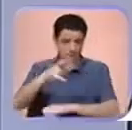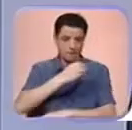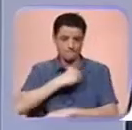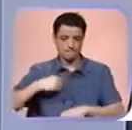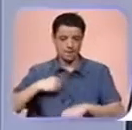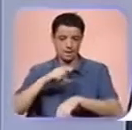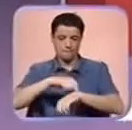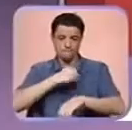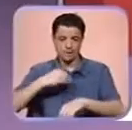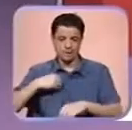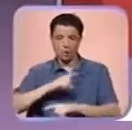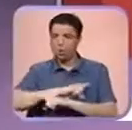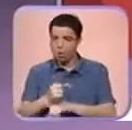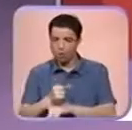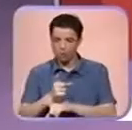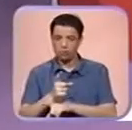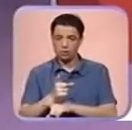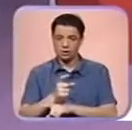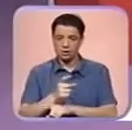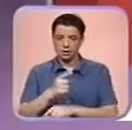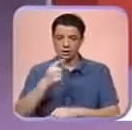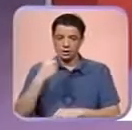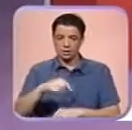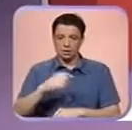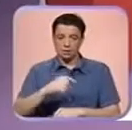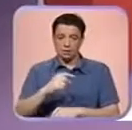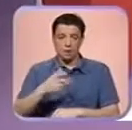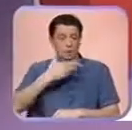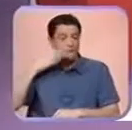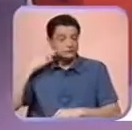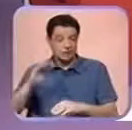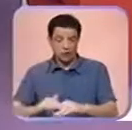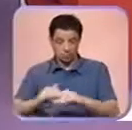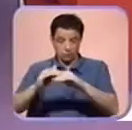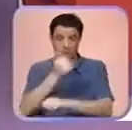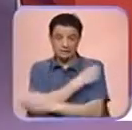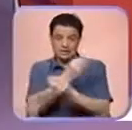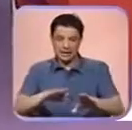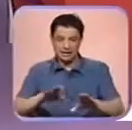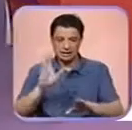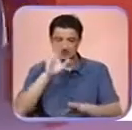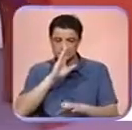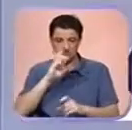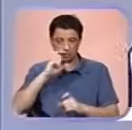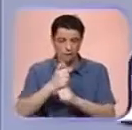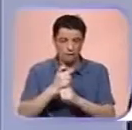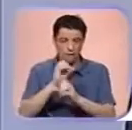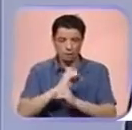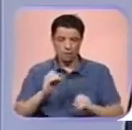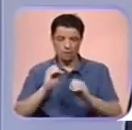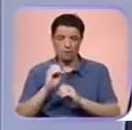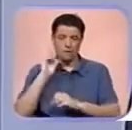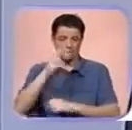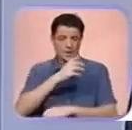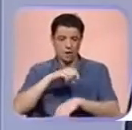Exatamente. Portanto, devemos atuar imediatamente. Devemos atuar. Então, uma criança, quanto mais cedo, melhor, não é? Se houver suspeita, sim. Se não houver suspeita, podemos ir ao